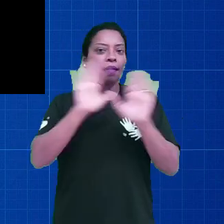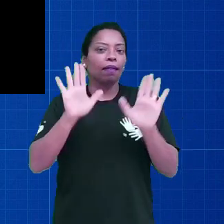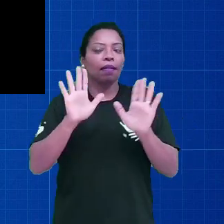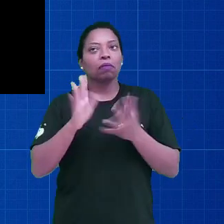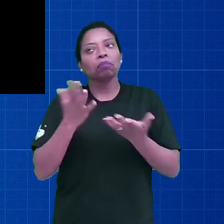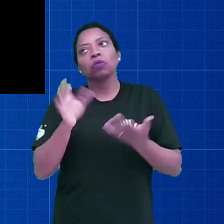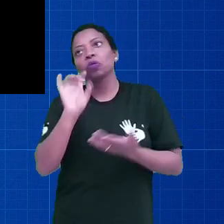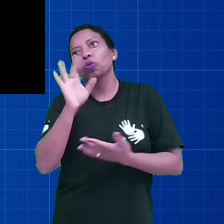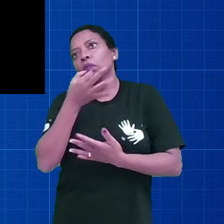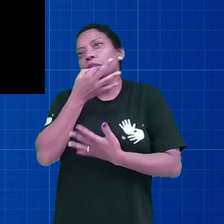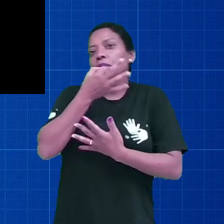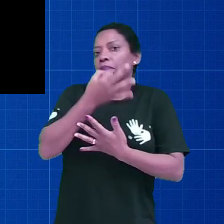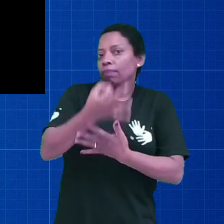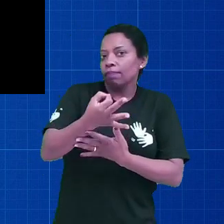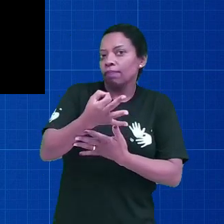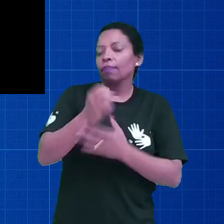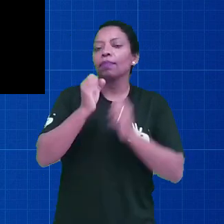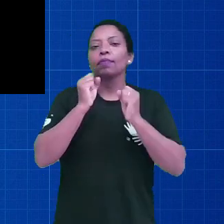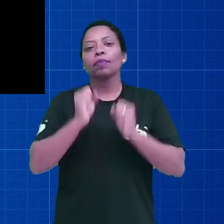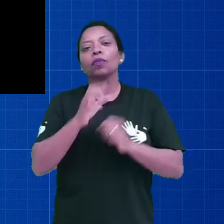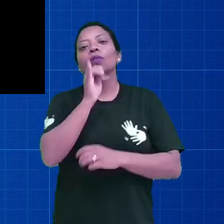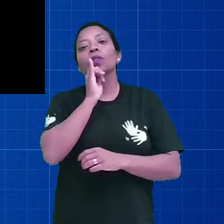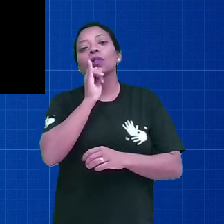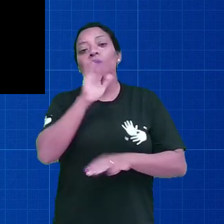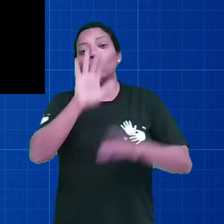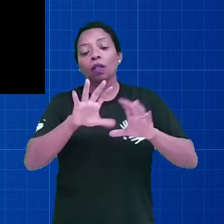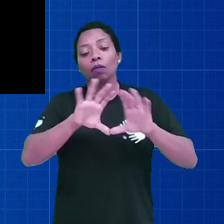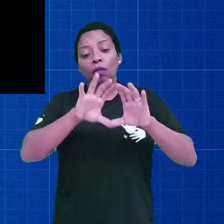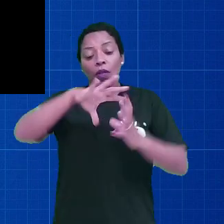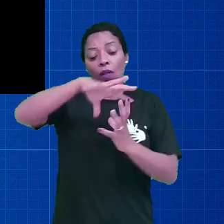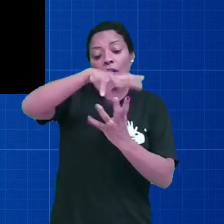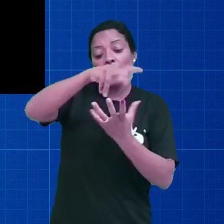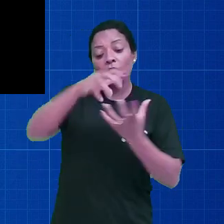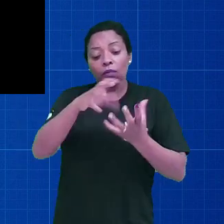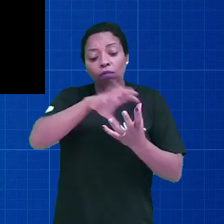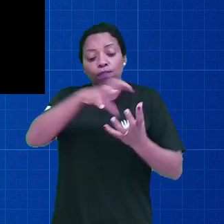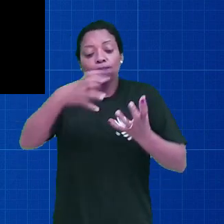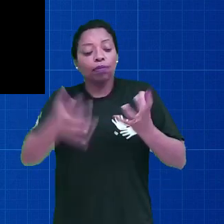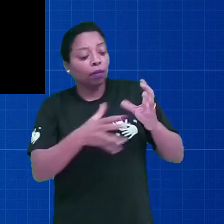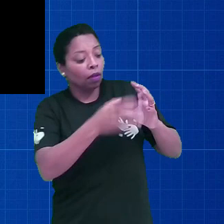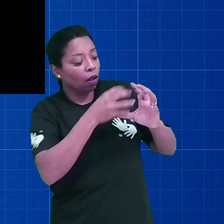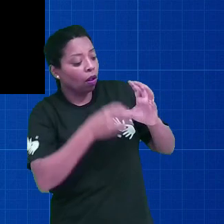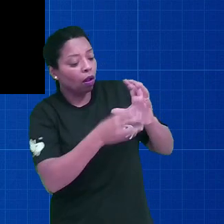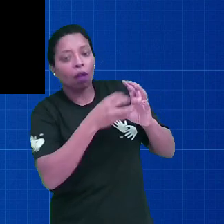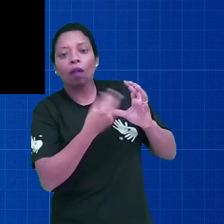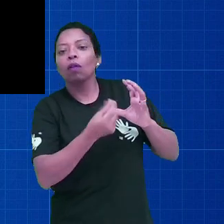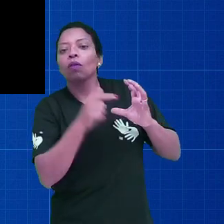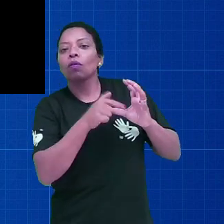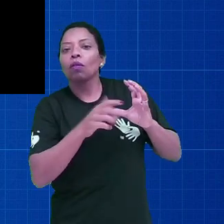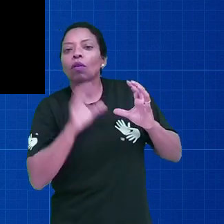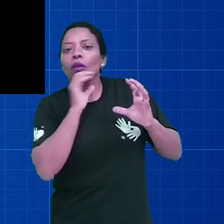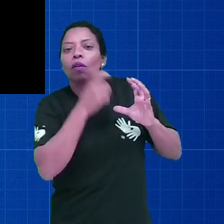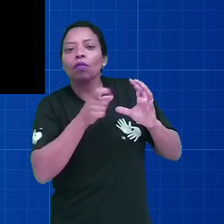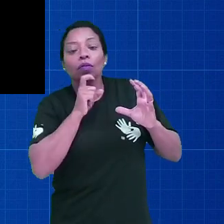Supõe-se que está relacionada à atividade no núcleo da Terra. Mas essa oscilação decadal do Pacífico, quem